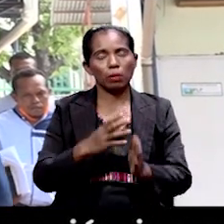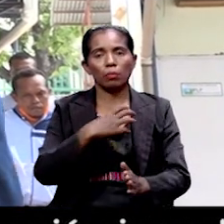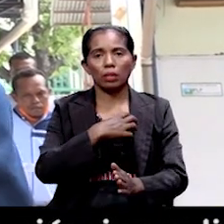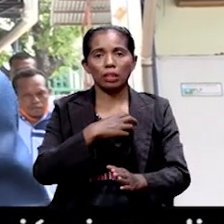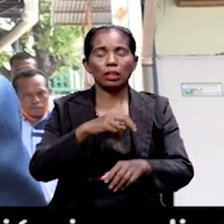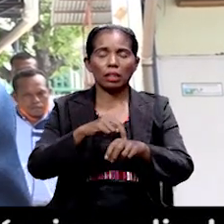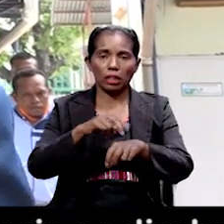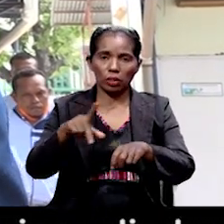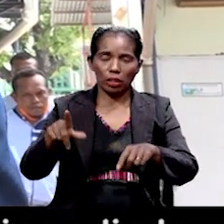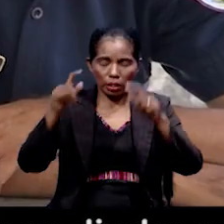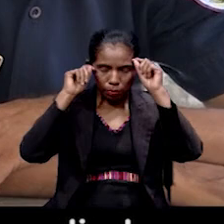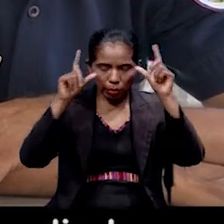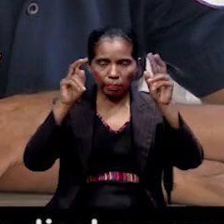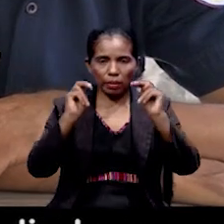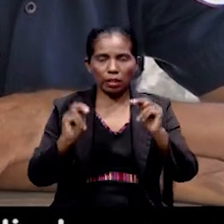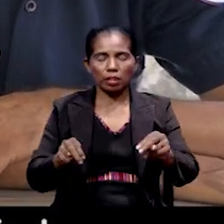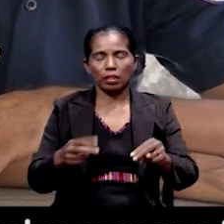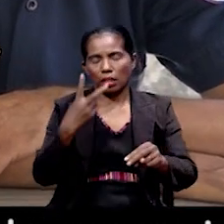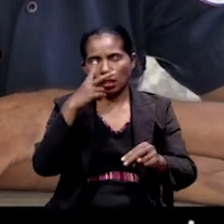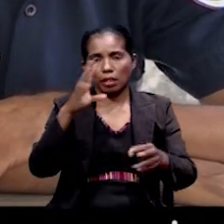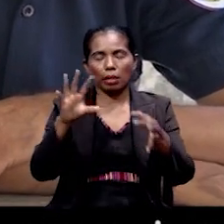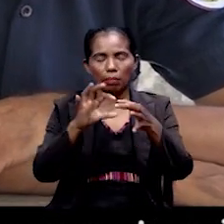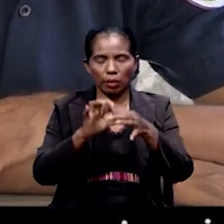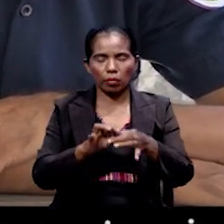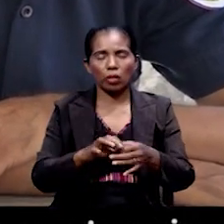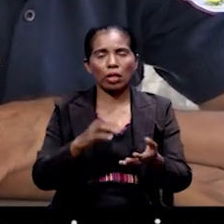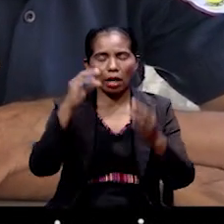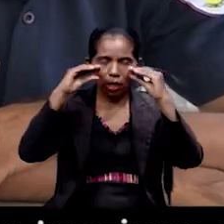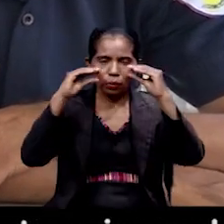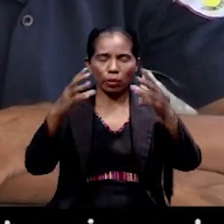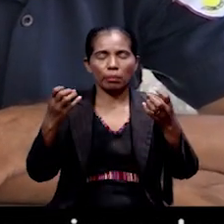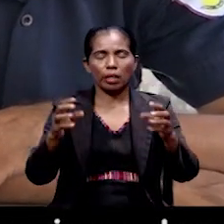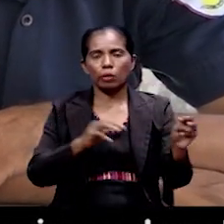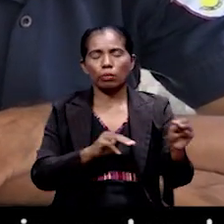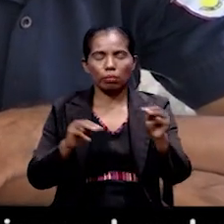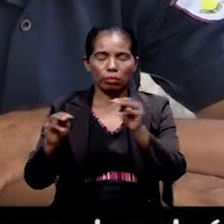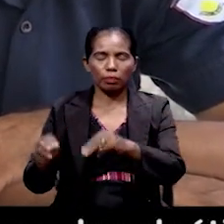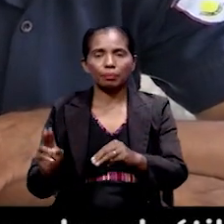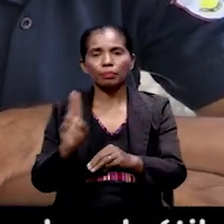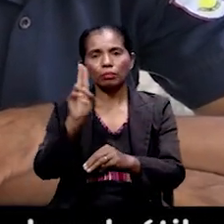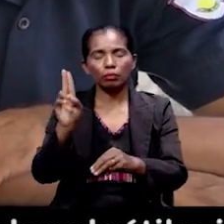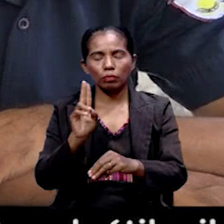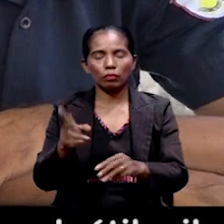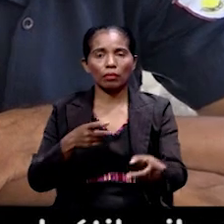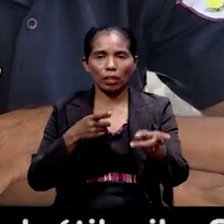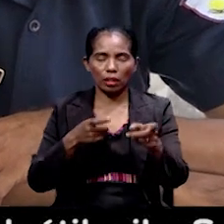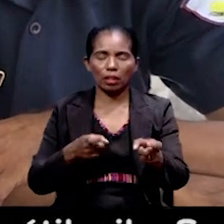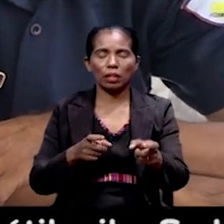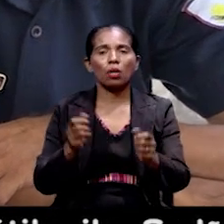Timor-Leste, precisa capacita ne membro Sira ho formação barak, ho de muda mentalidade atu usa arma ho